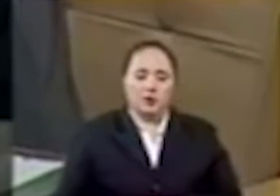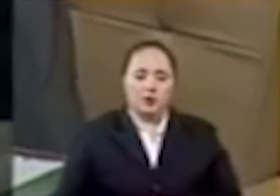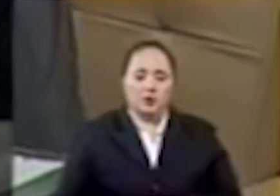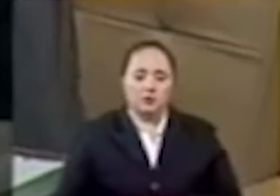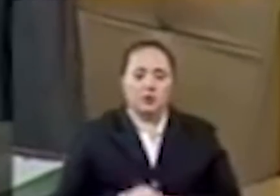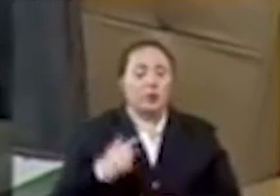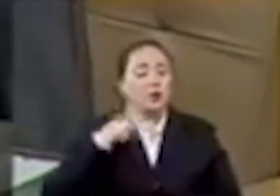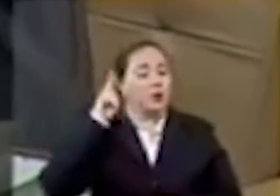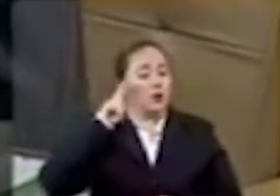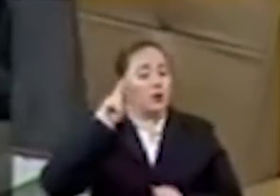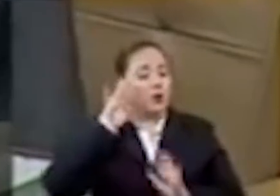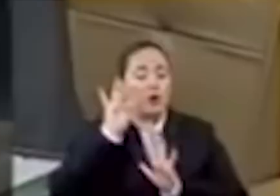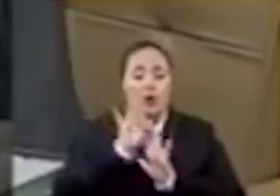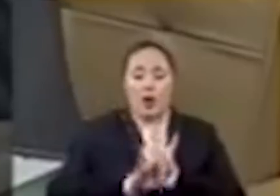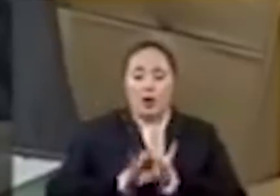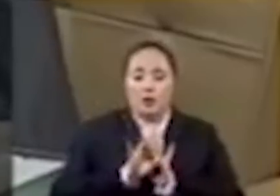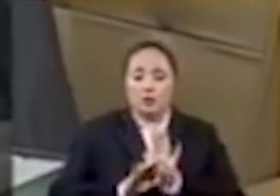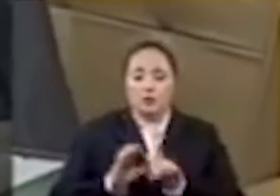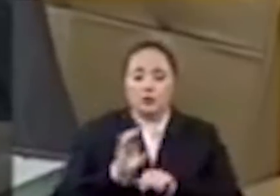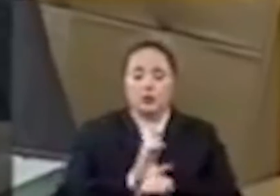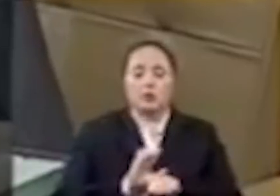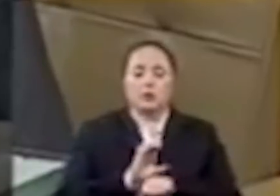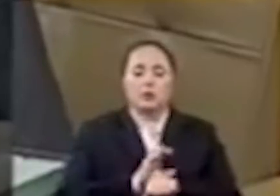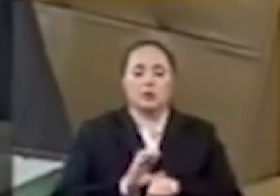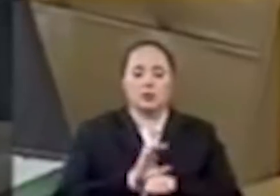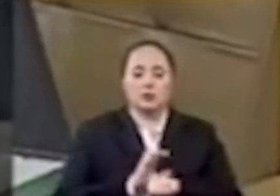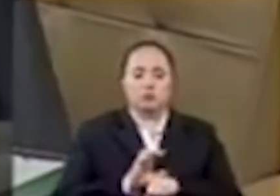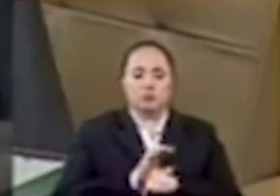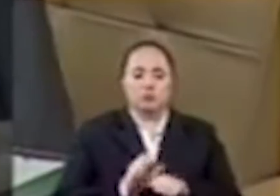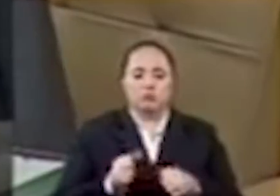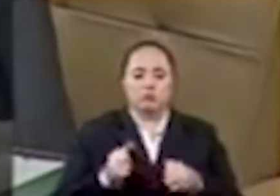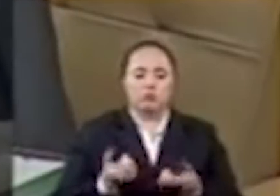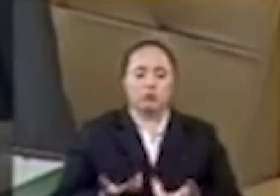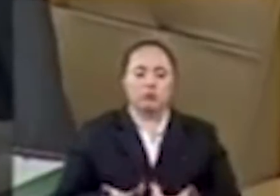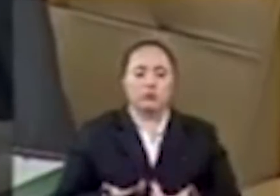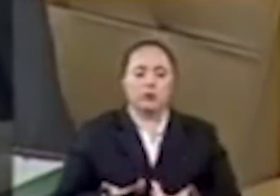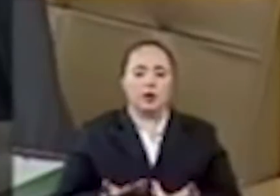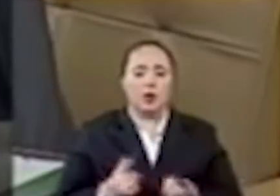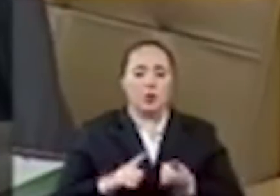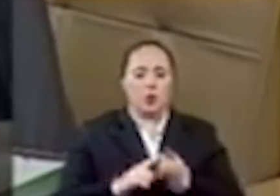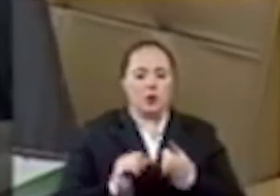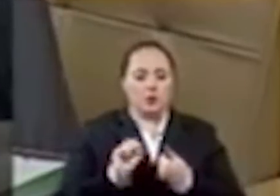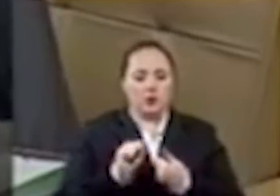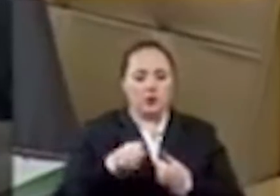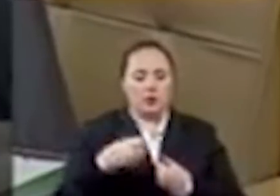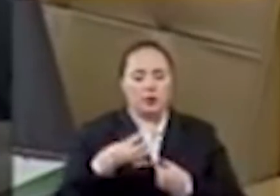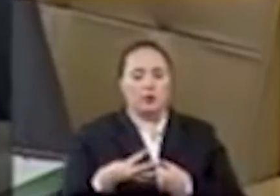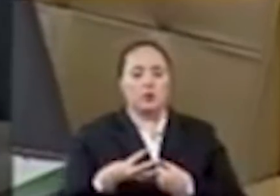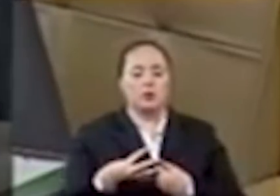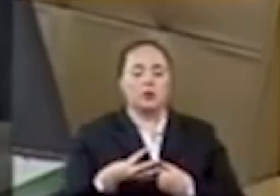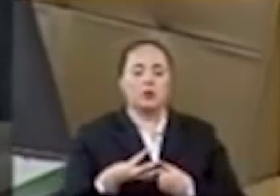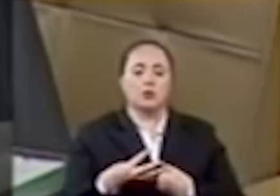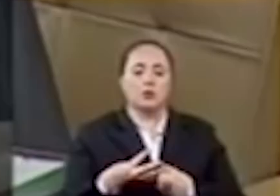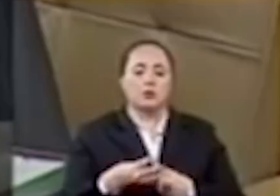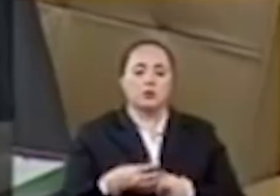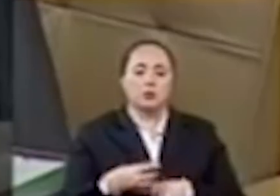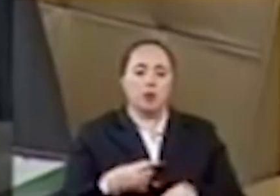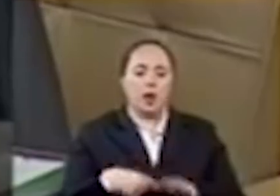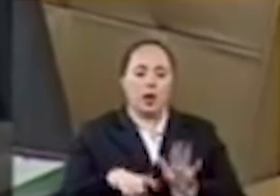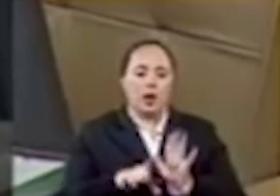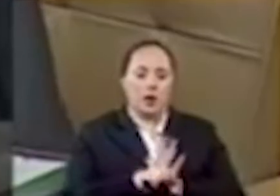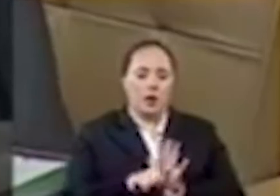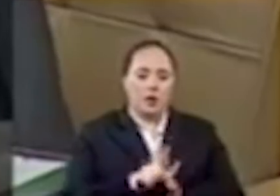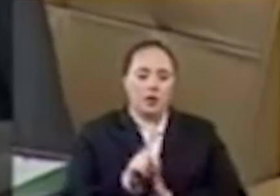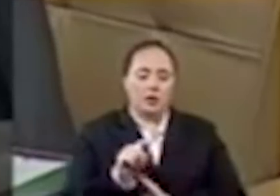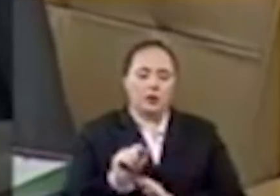rememoro o texto constitucional que disciplina o Instituto, artigo 84 da nossa Lei Fundamental,